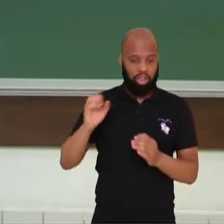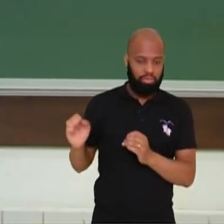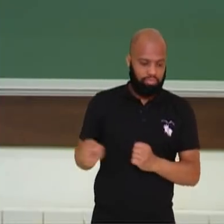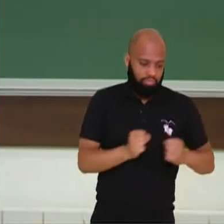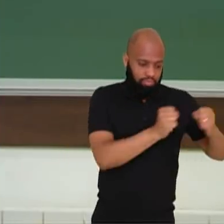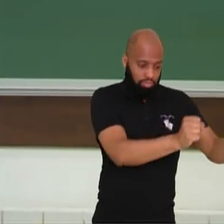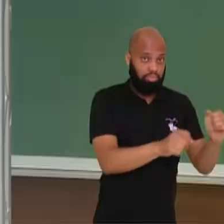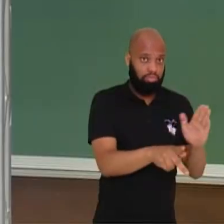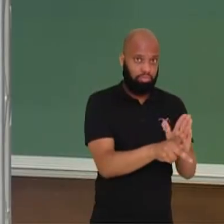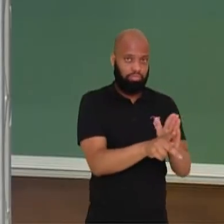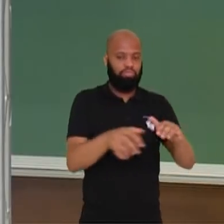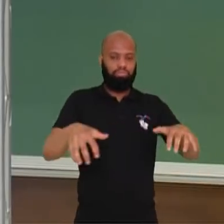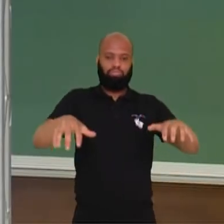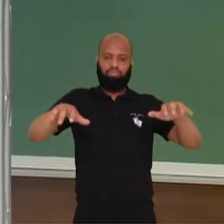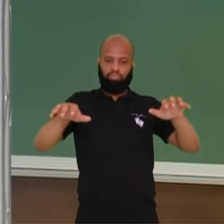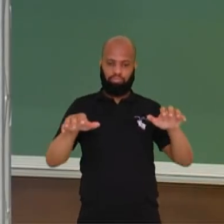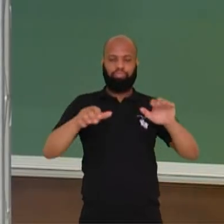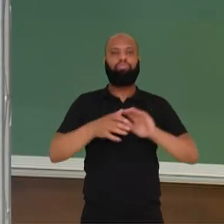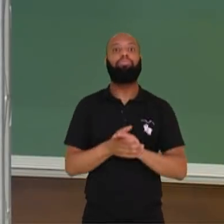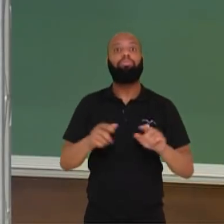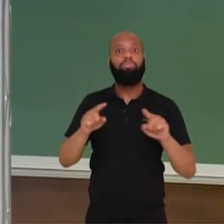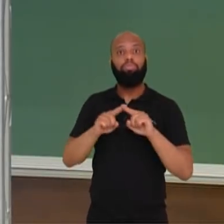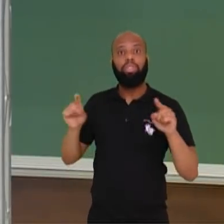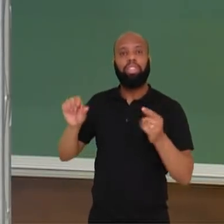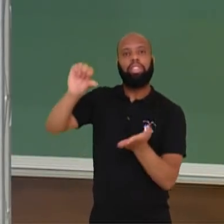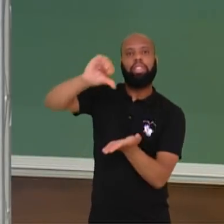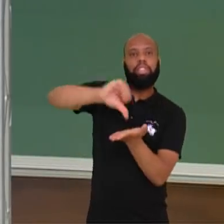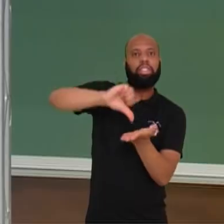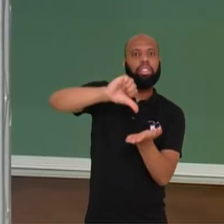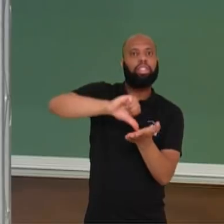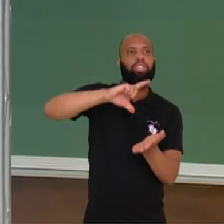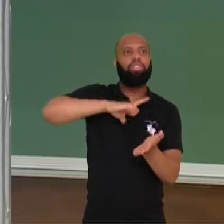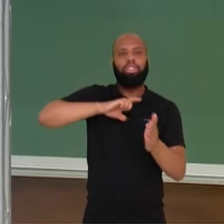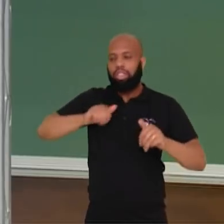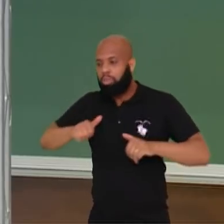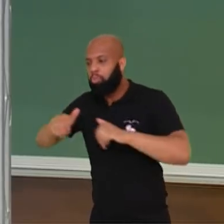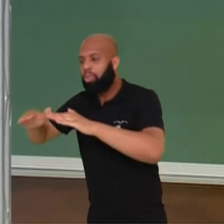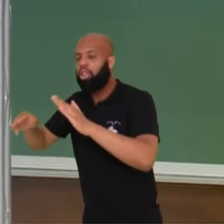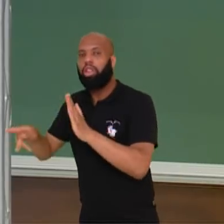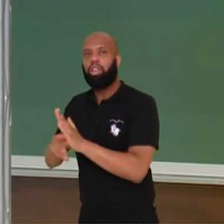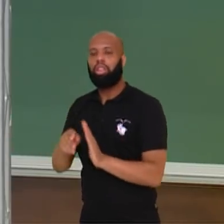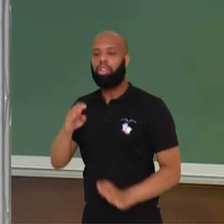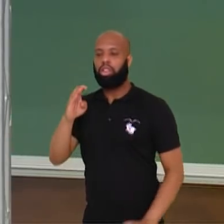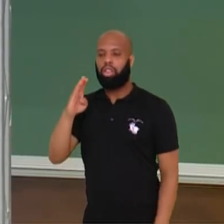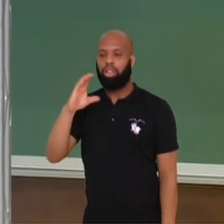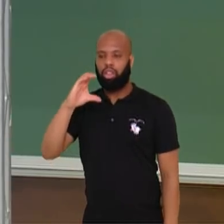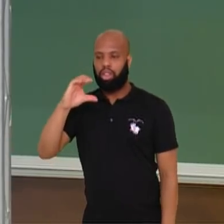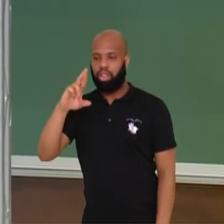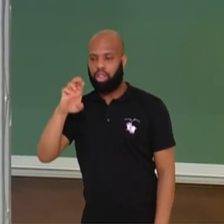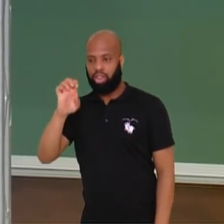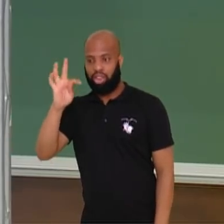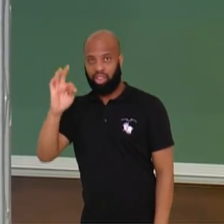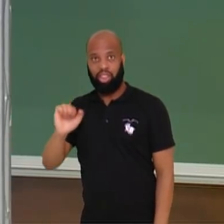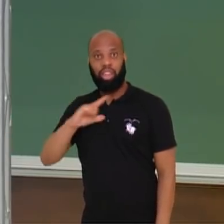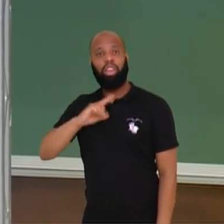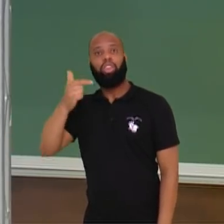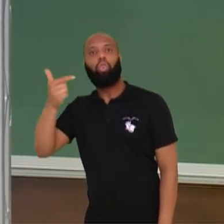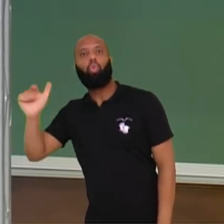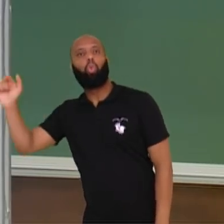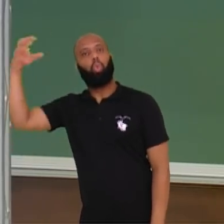aqui, ó. Atenas tinha que mandar para Creta, onde lá governava o rei Minos,